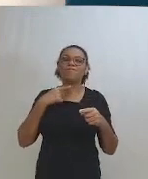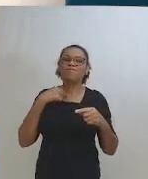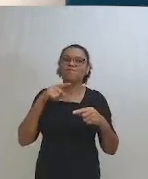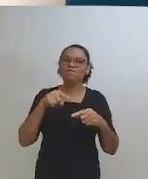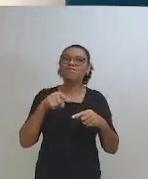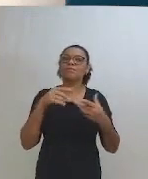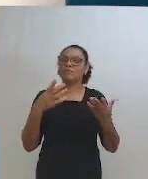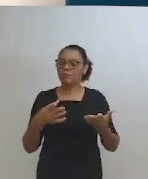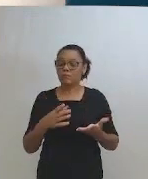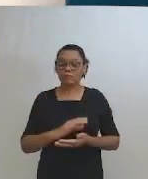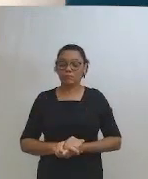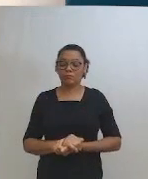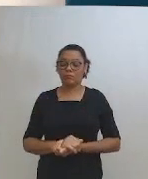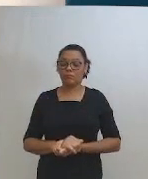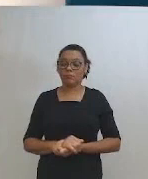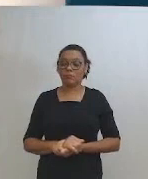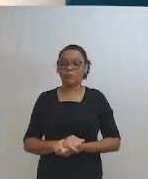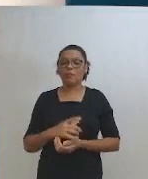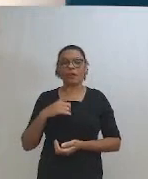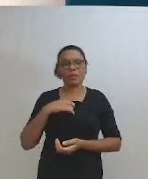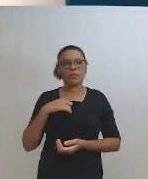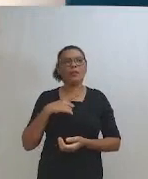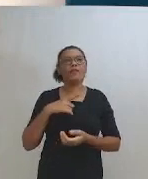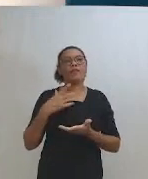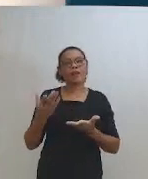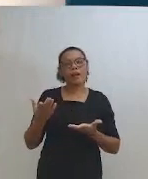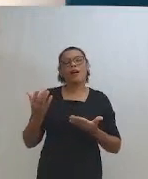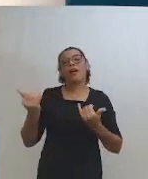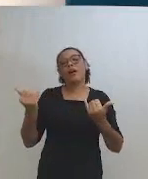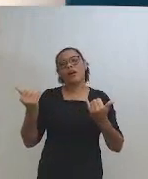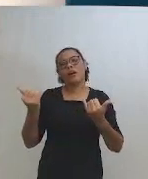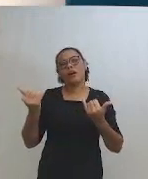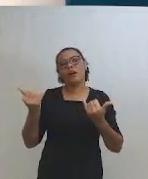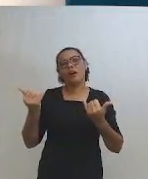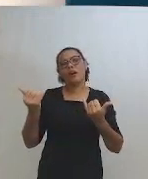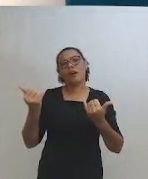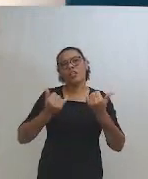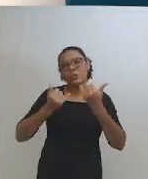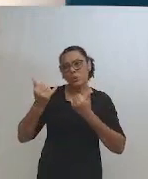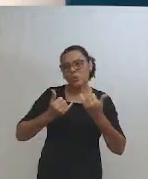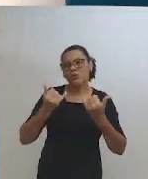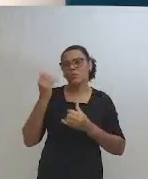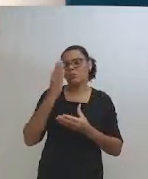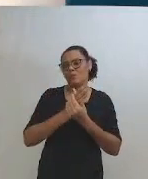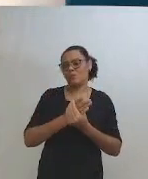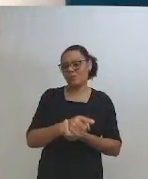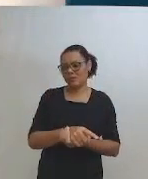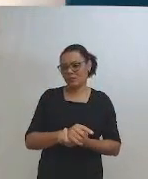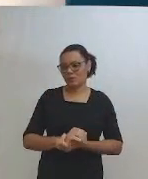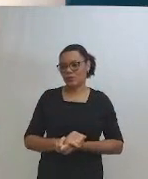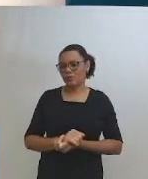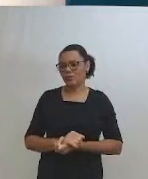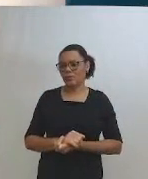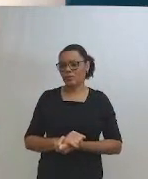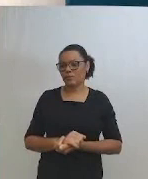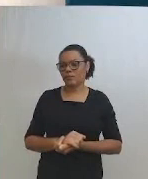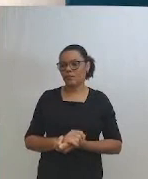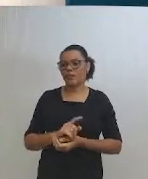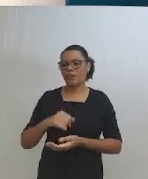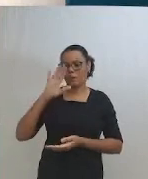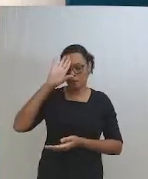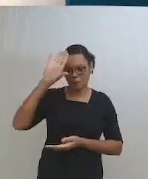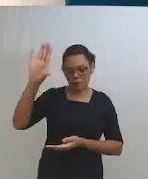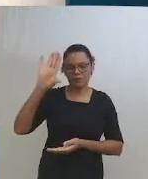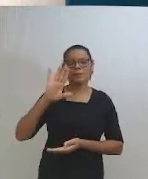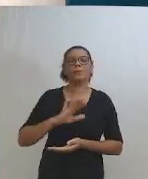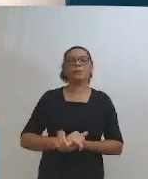para que ocorra a devida instrução processual, ela vem para prejudicar e, principalmente, causar danos imensuráveis